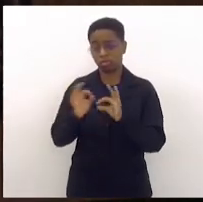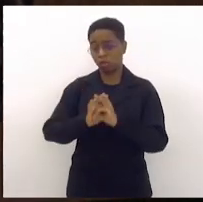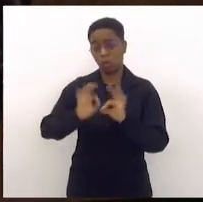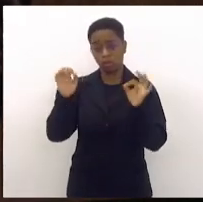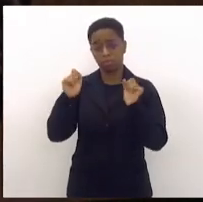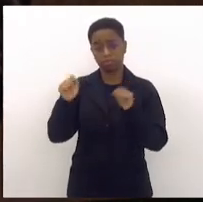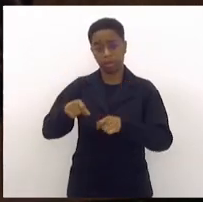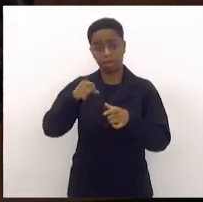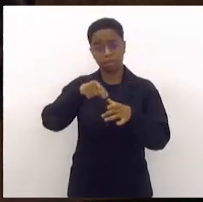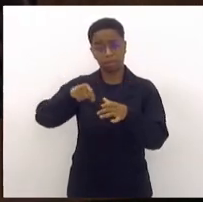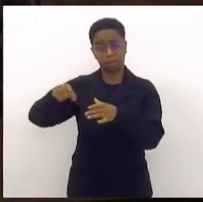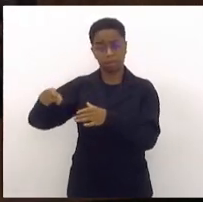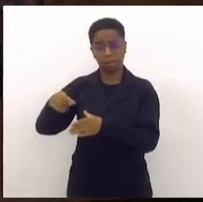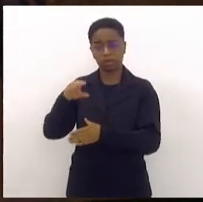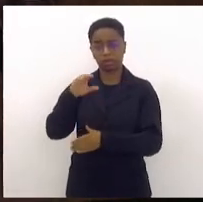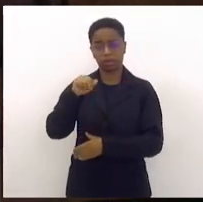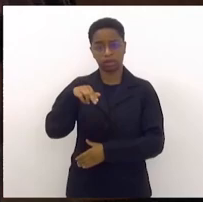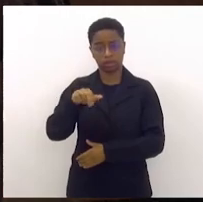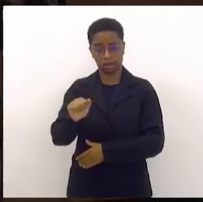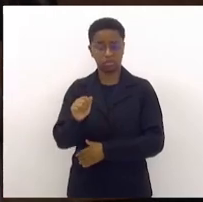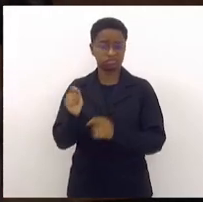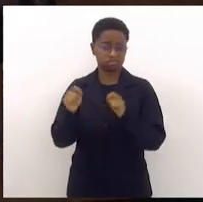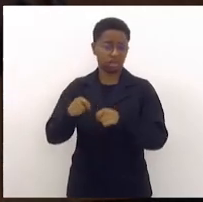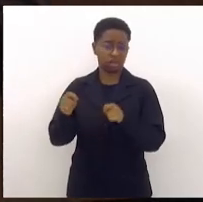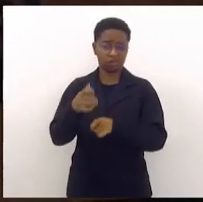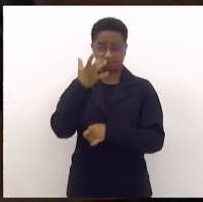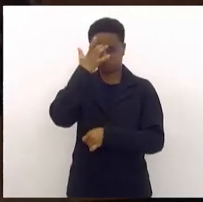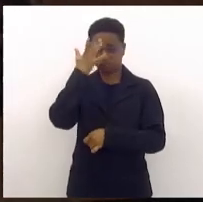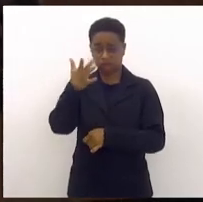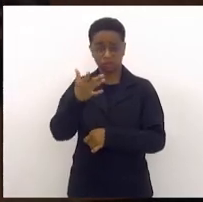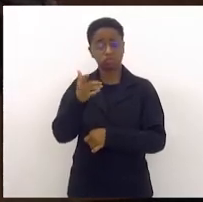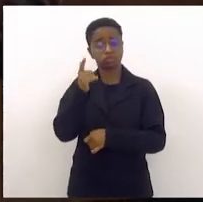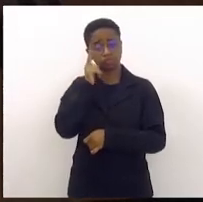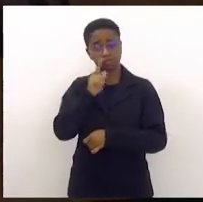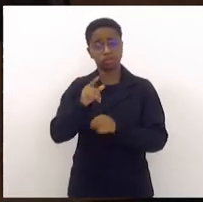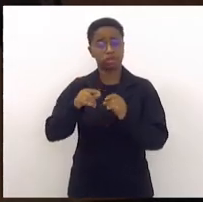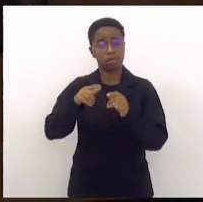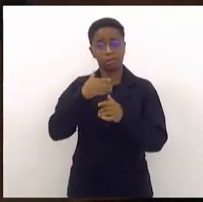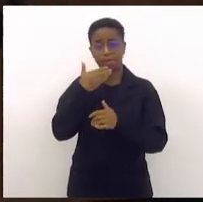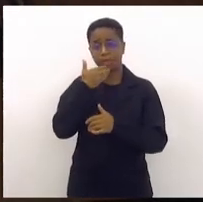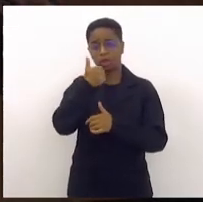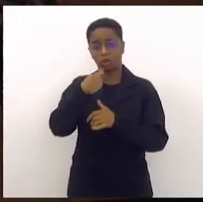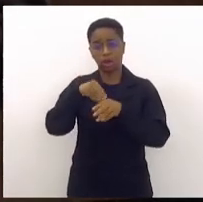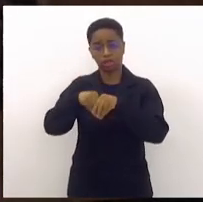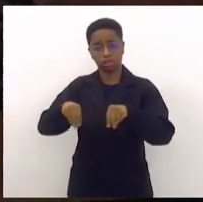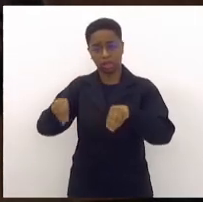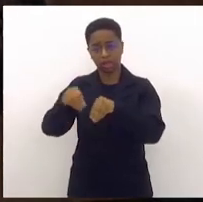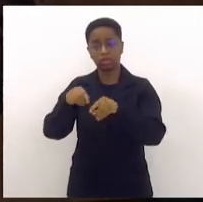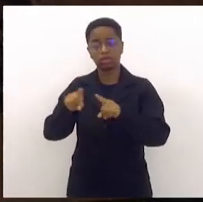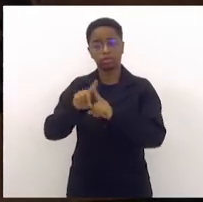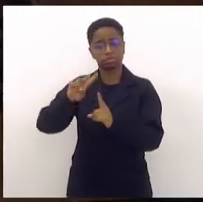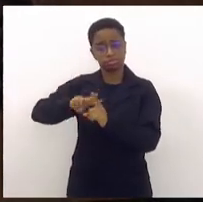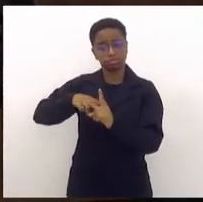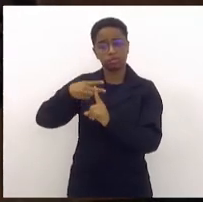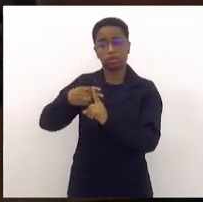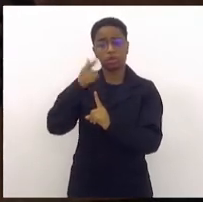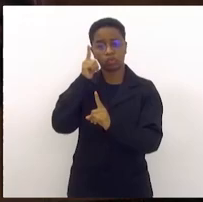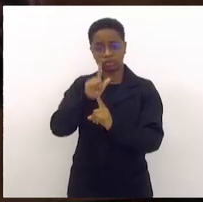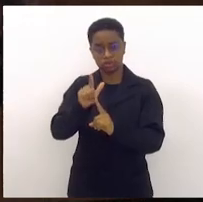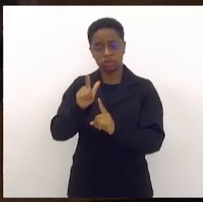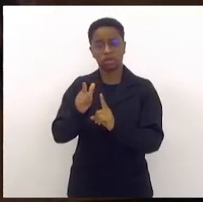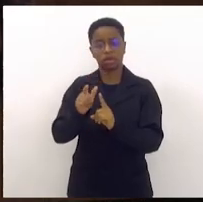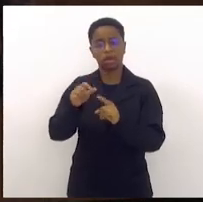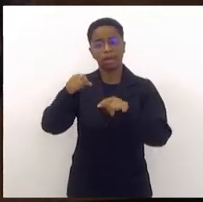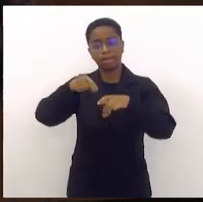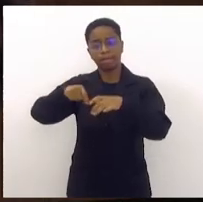para cana-de-açúcar, poderiam facilmente serem recuperados para cana. Então, a gente podia duplicar a produção de etanol